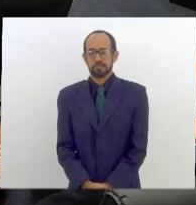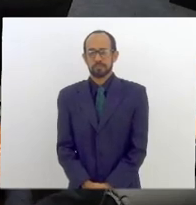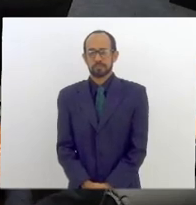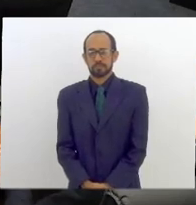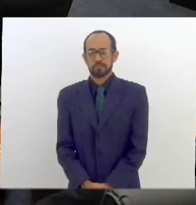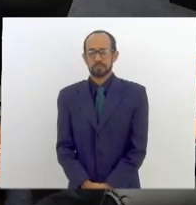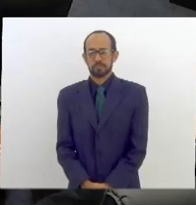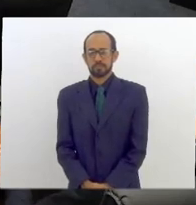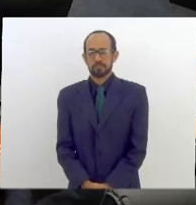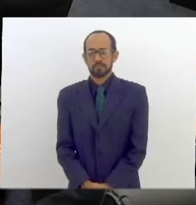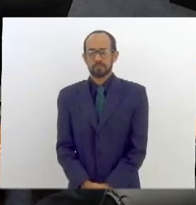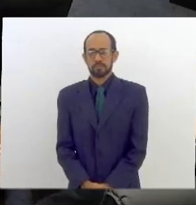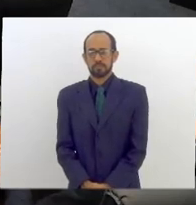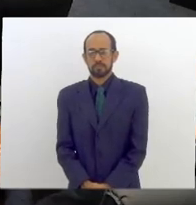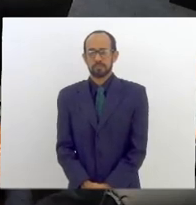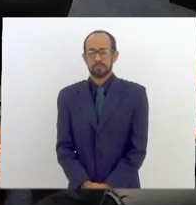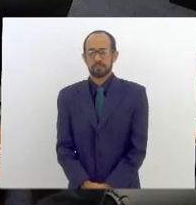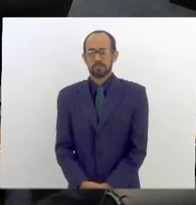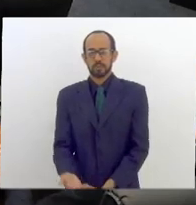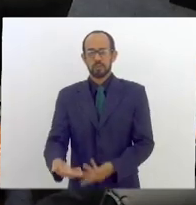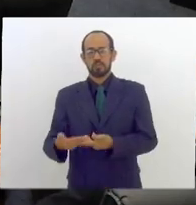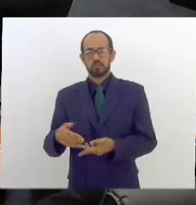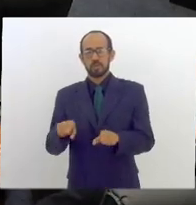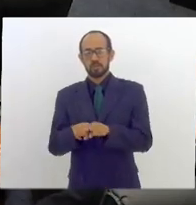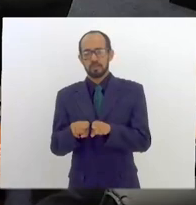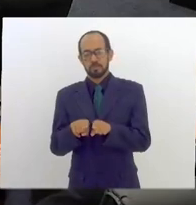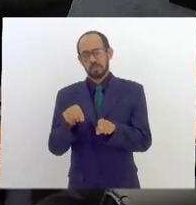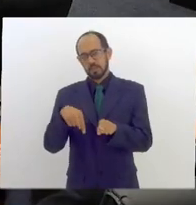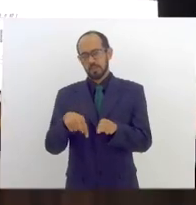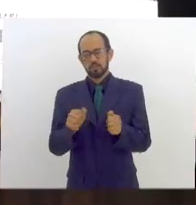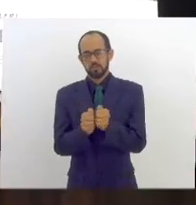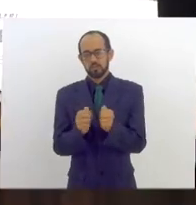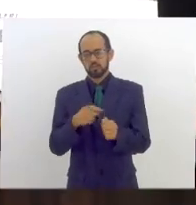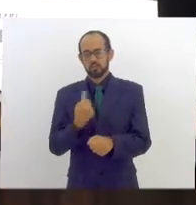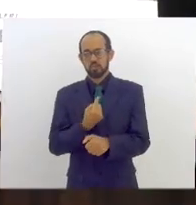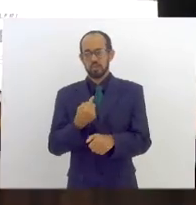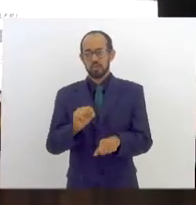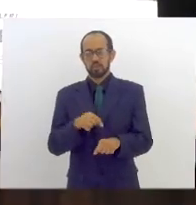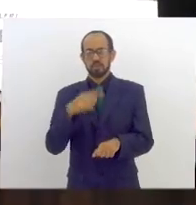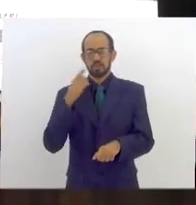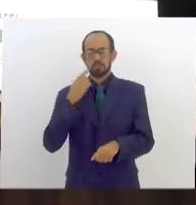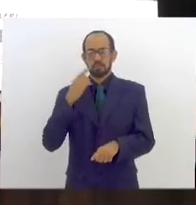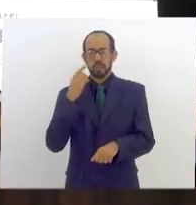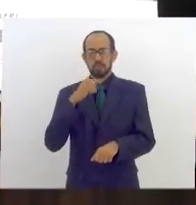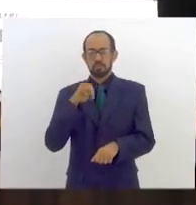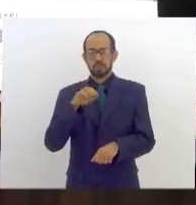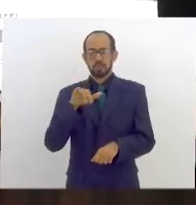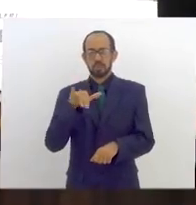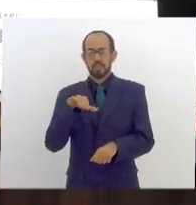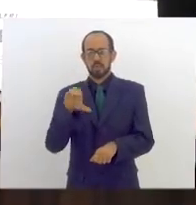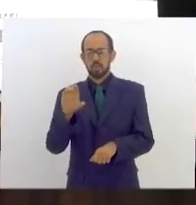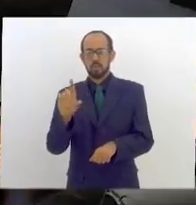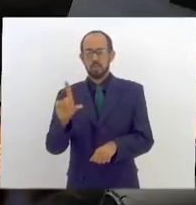Quem? Convidar para estar conosco aqui à mesa, deputado Marcelo Dino.